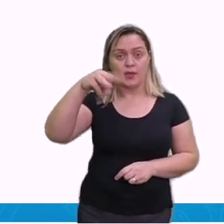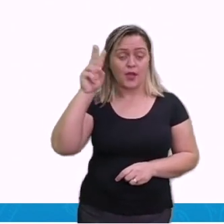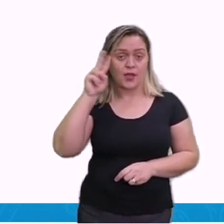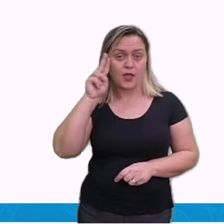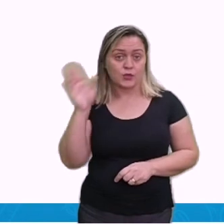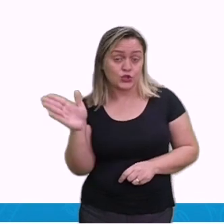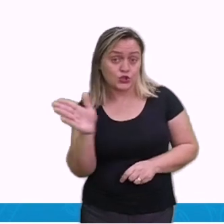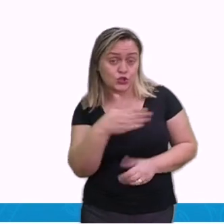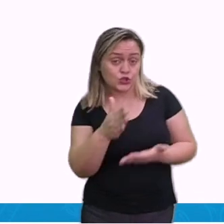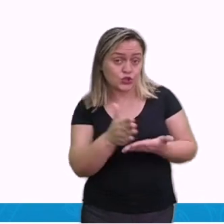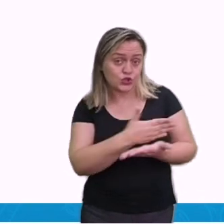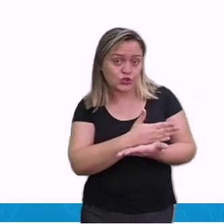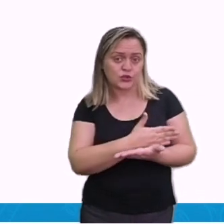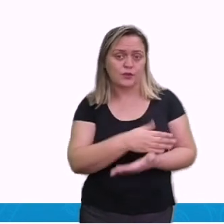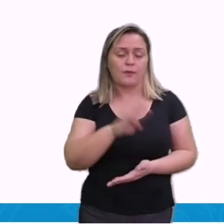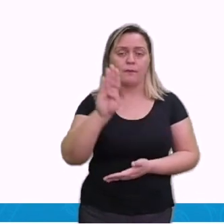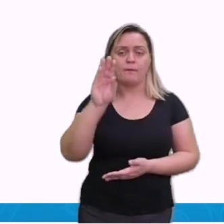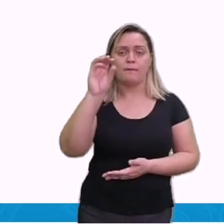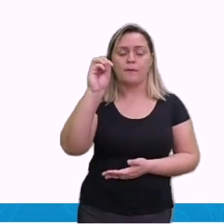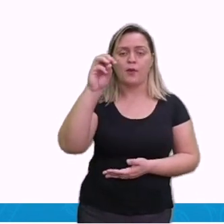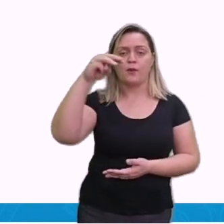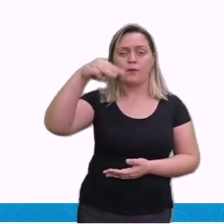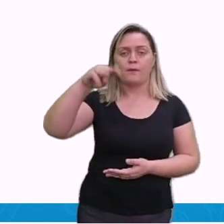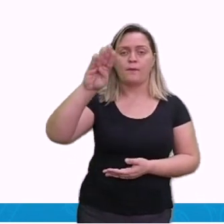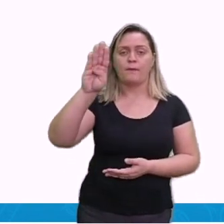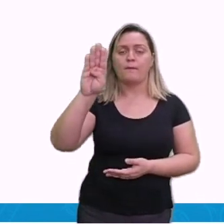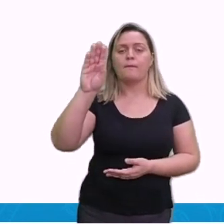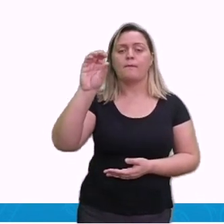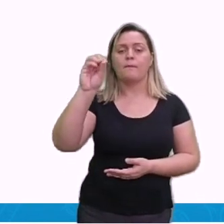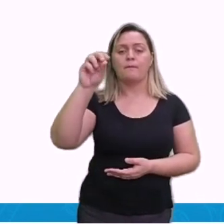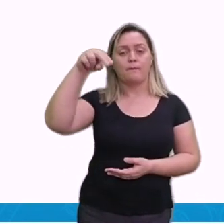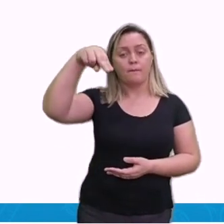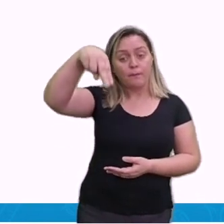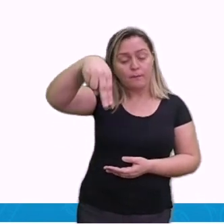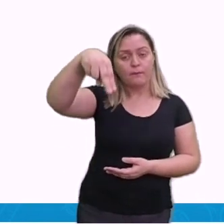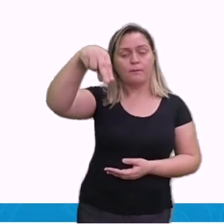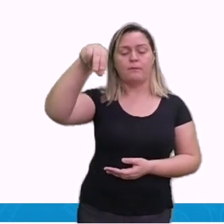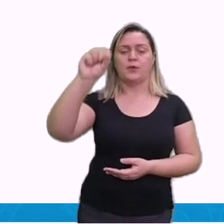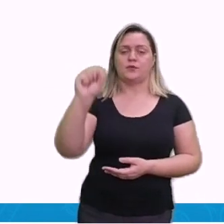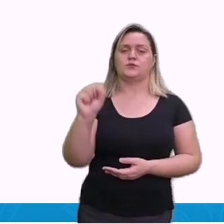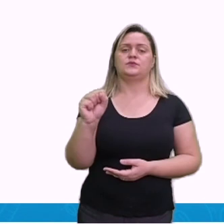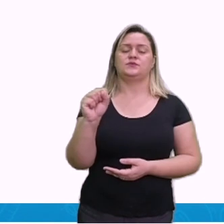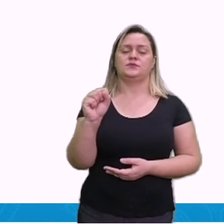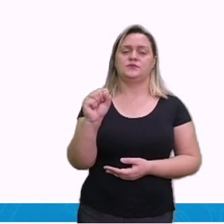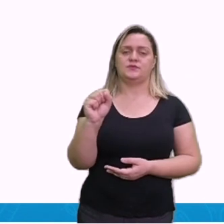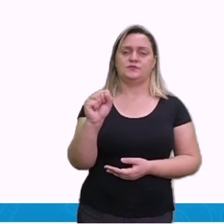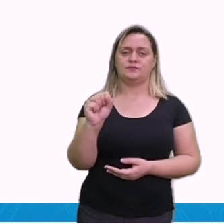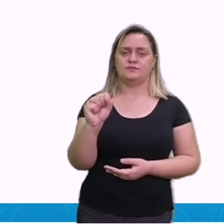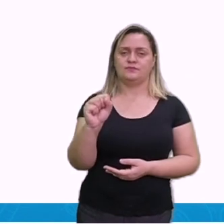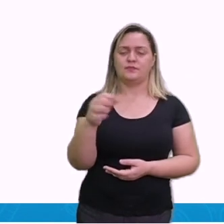flores. Colher, as colheres. Farol, os faróis.